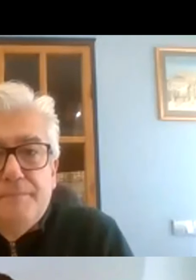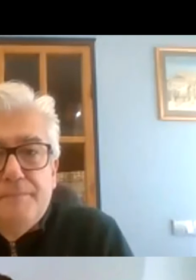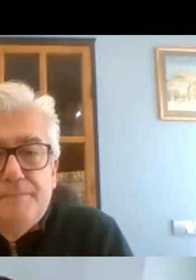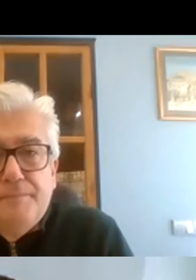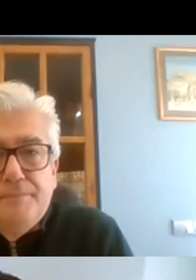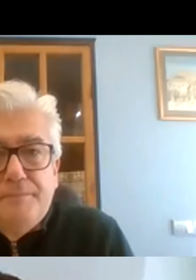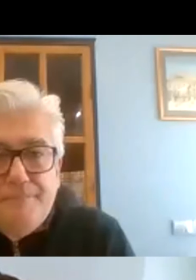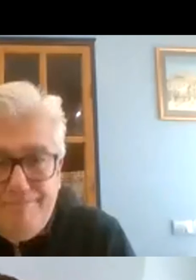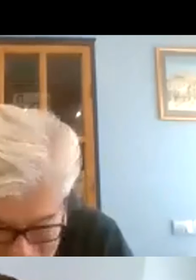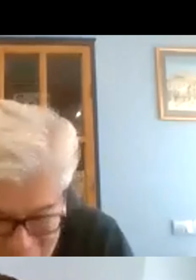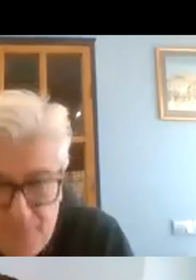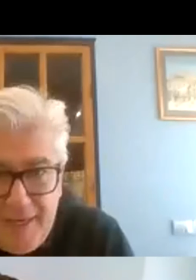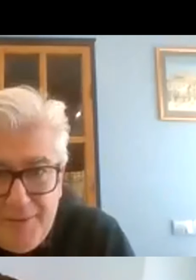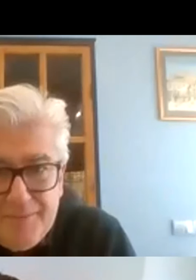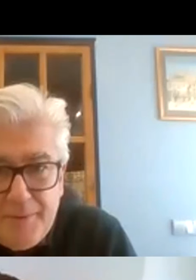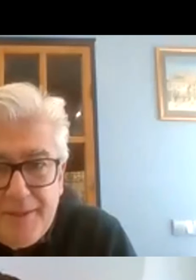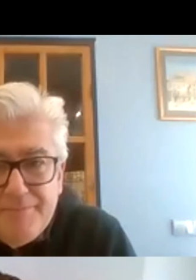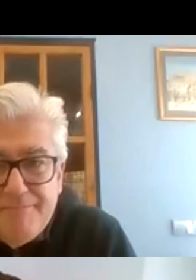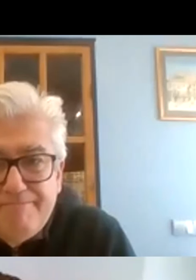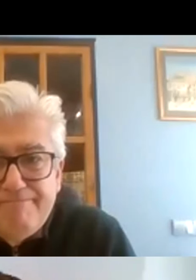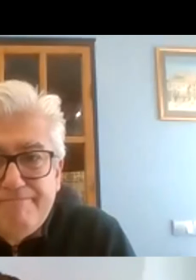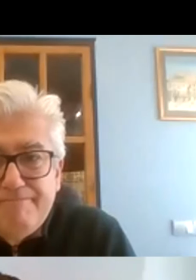Muito obrigado, Sr. Secretário de Estado.